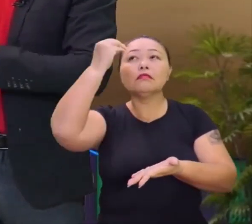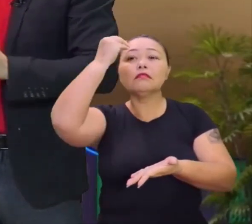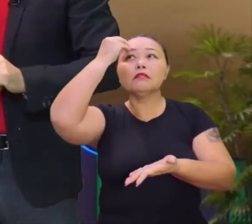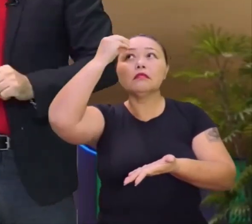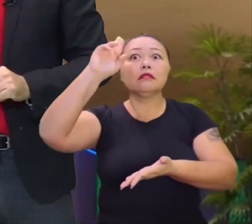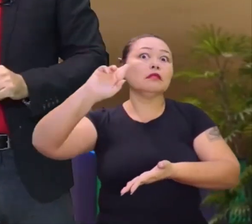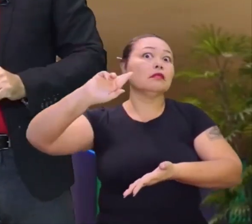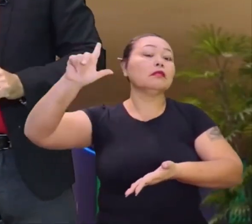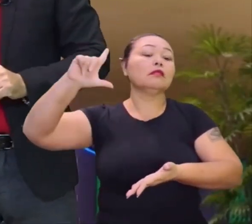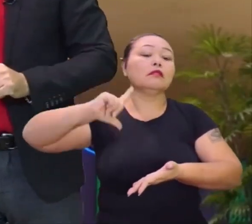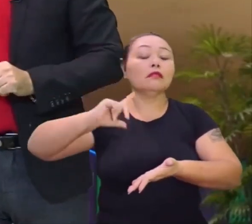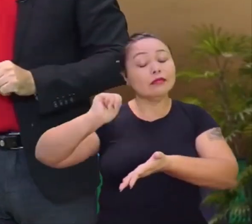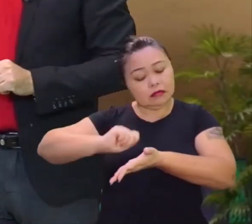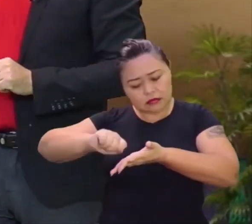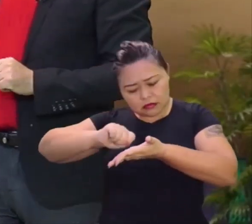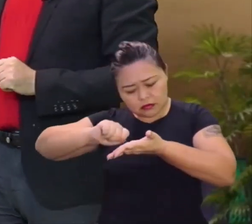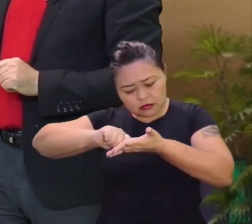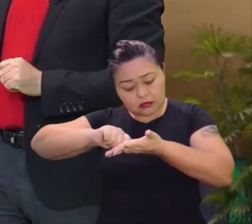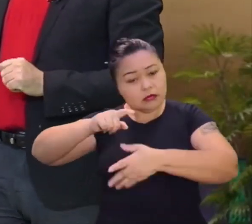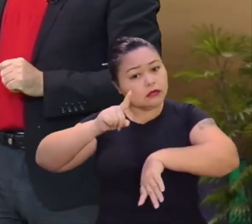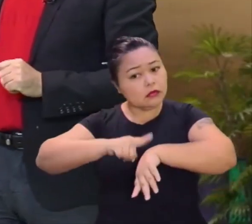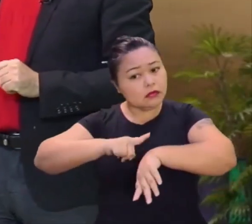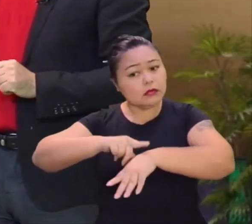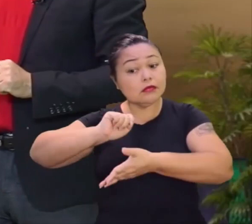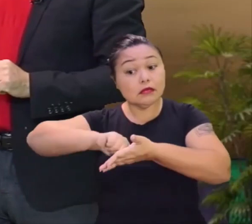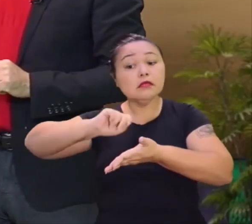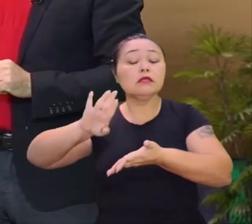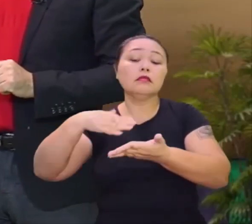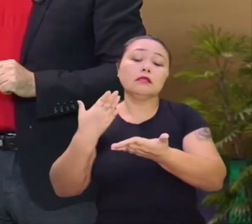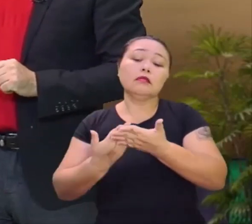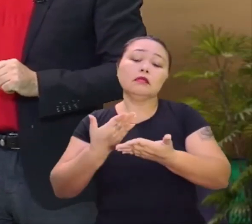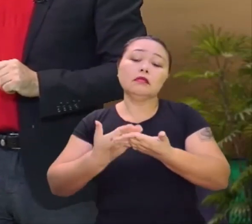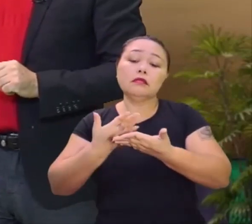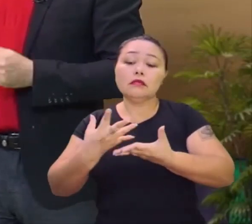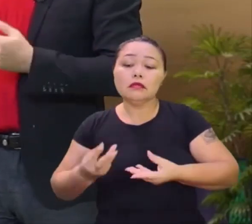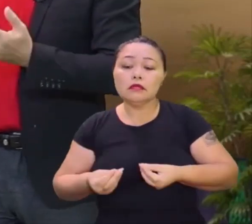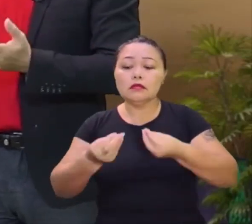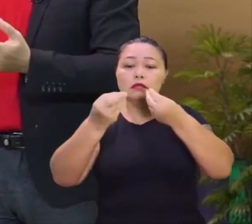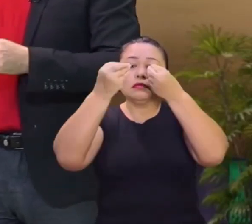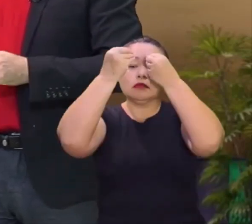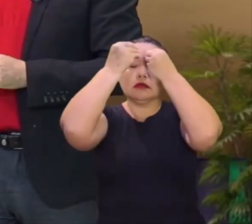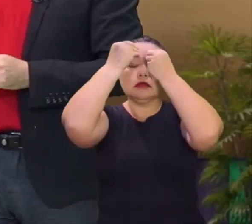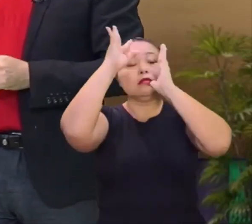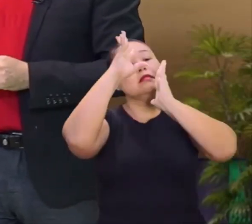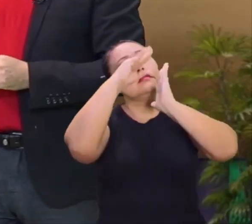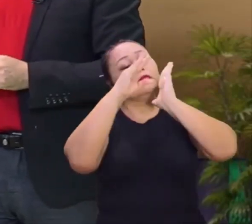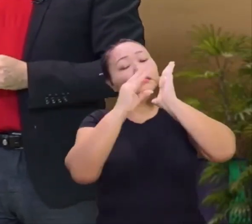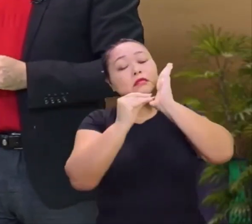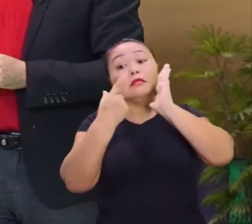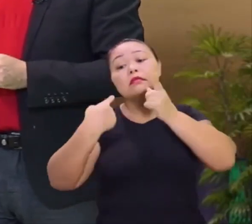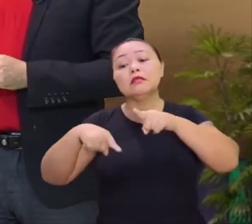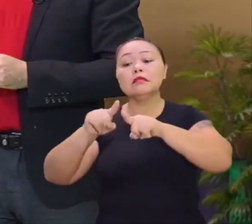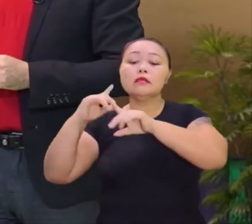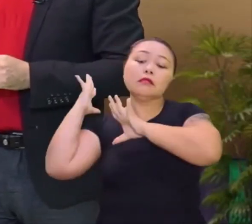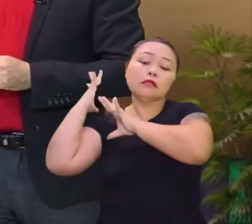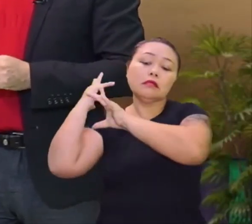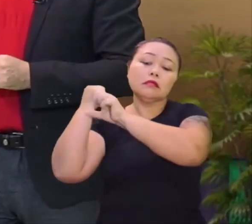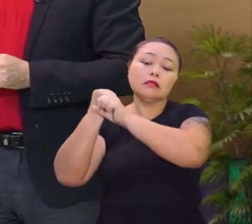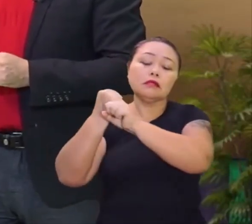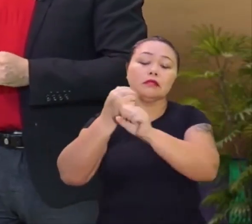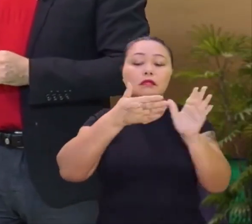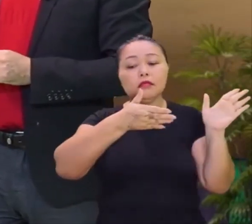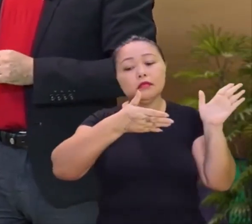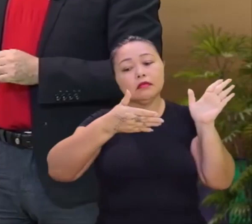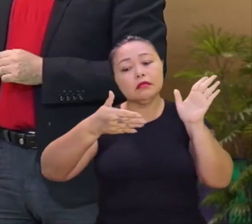Não é isso? Na hora que você está escrevendo, aí você já está estudando, né? Já está assimilando aquele conteúdo, né? E revisando aquilo que a gente fala durante